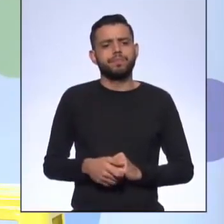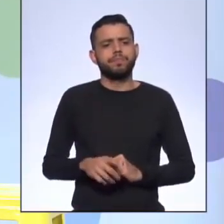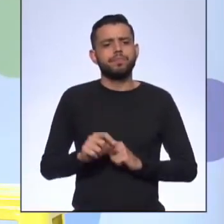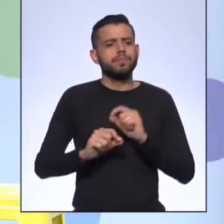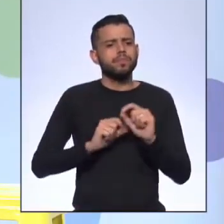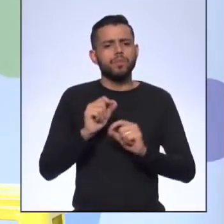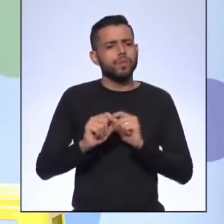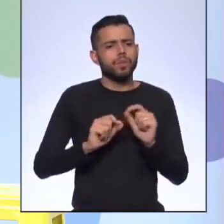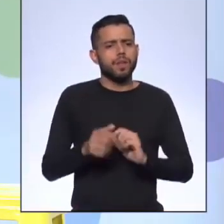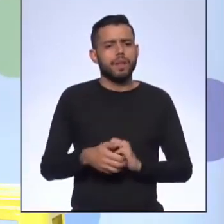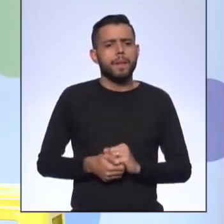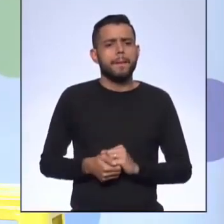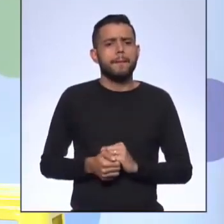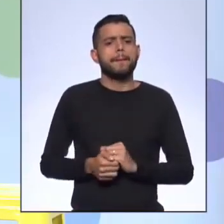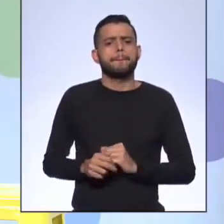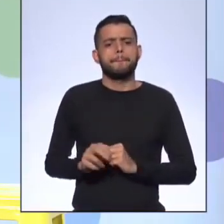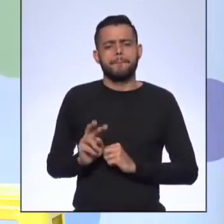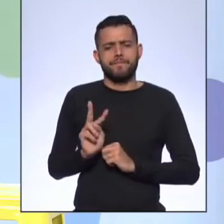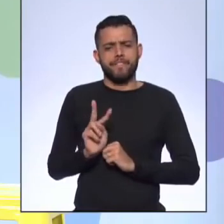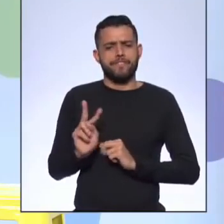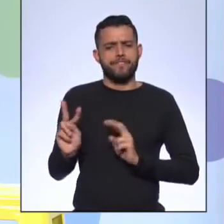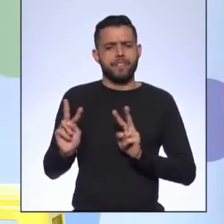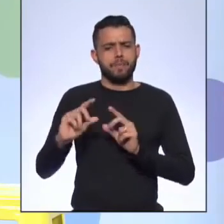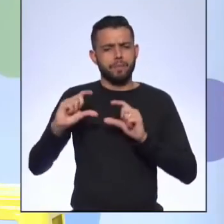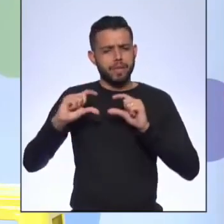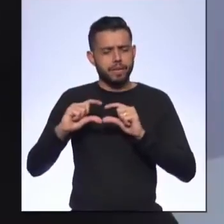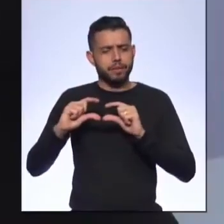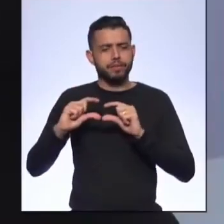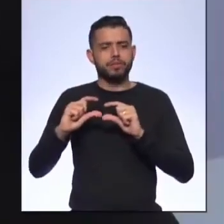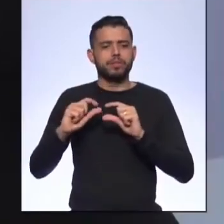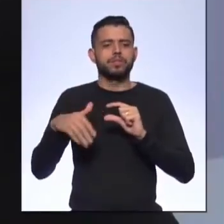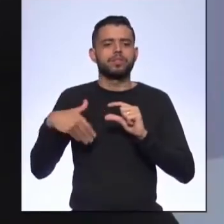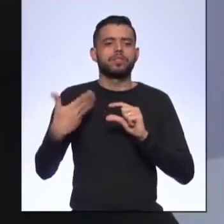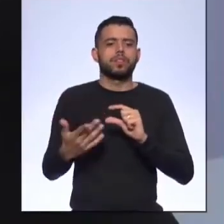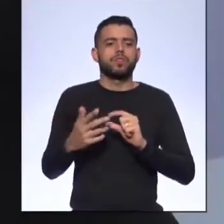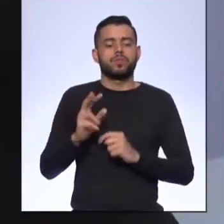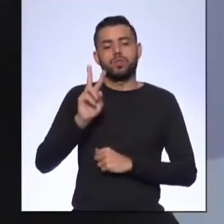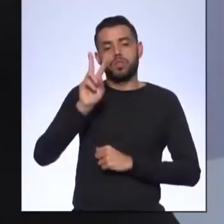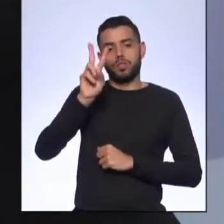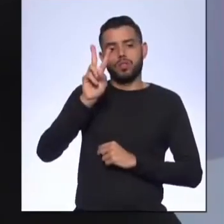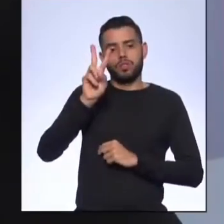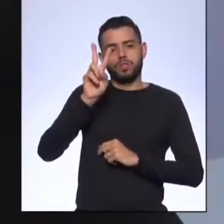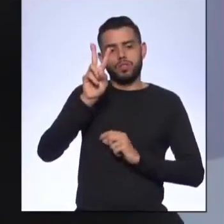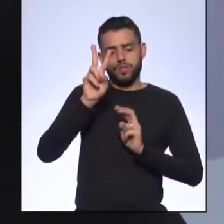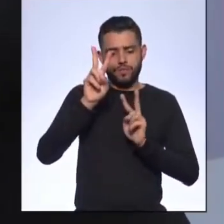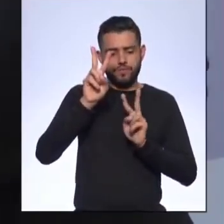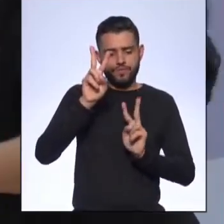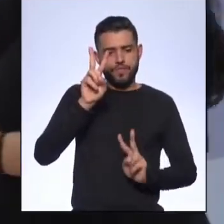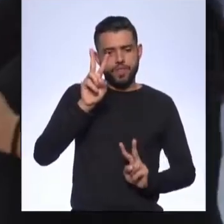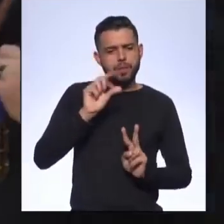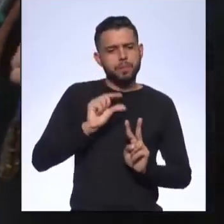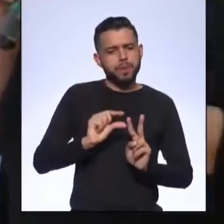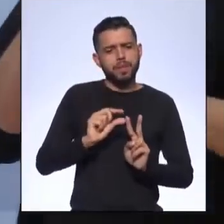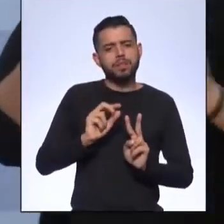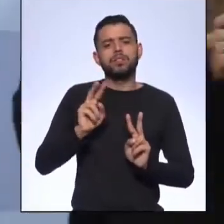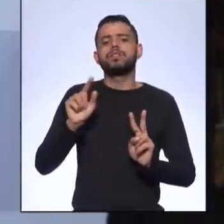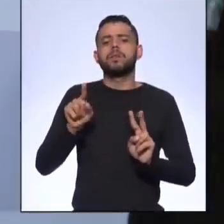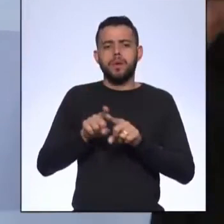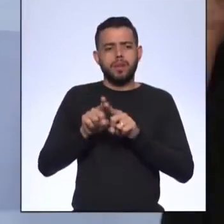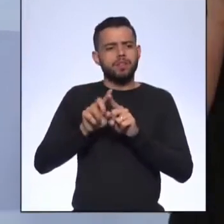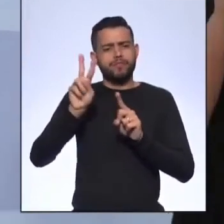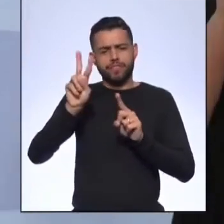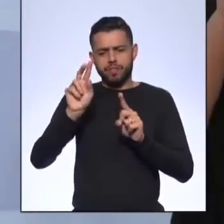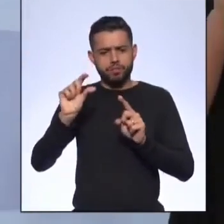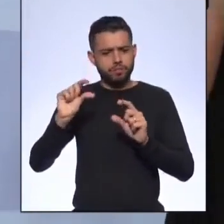quê? Também tem recessivo. Então, em algum momento, esse cara vai fornecer esse Vzinho e aqui também vai fornecer Vzinho.